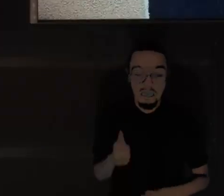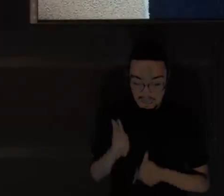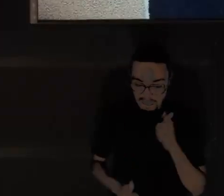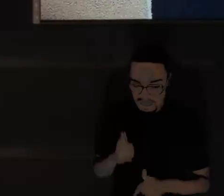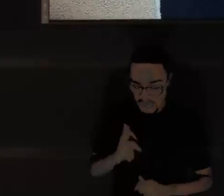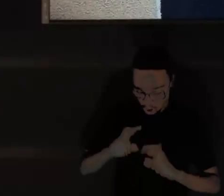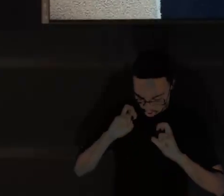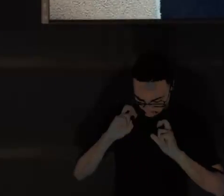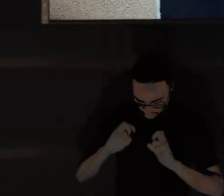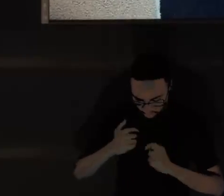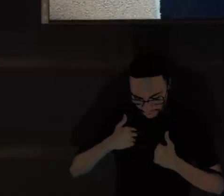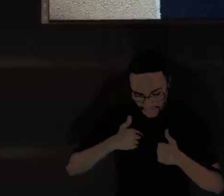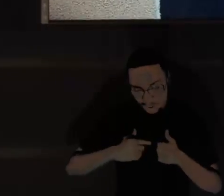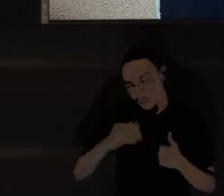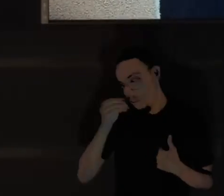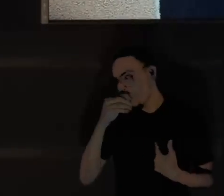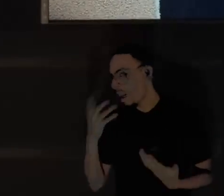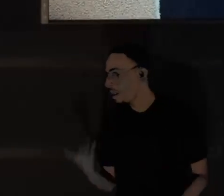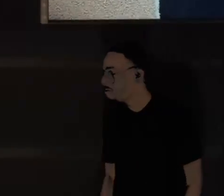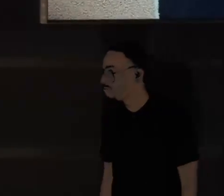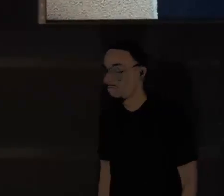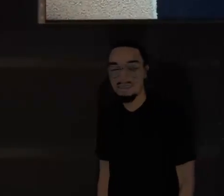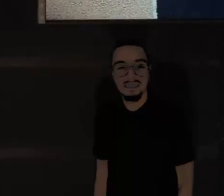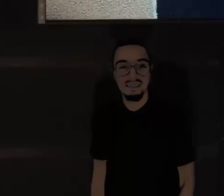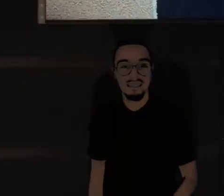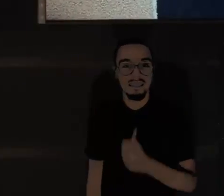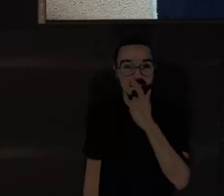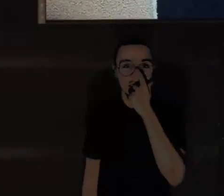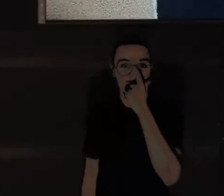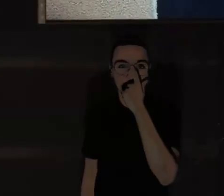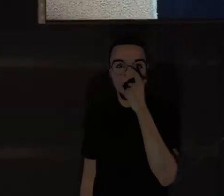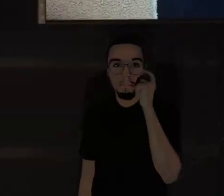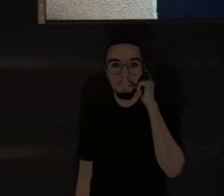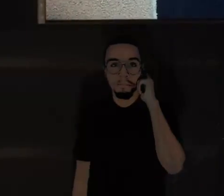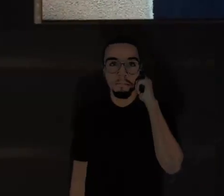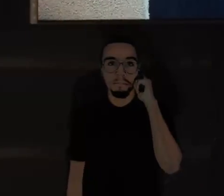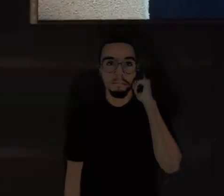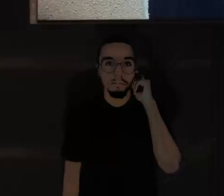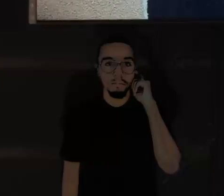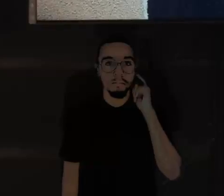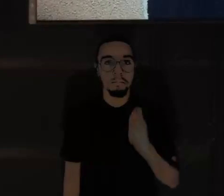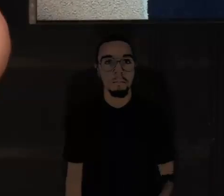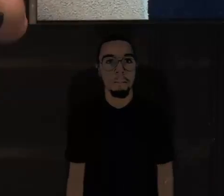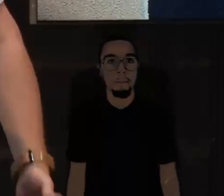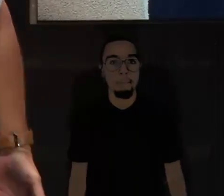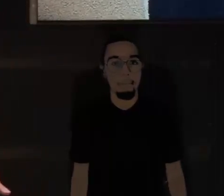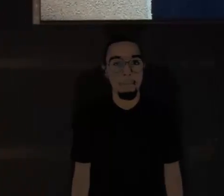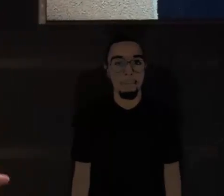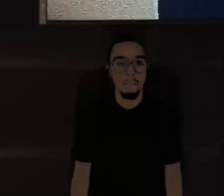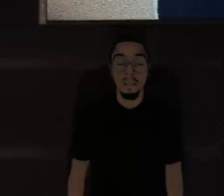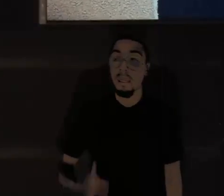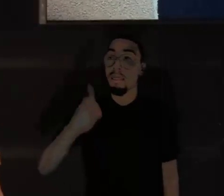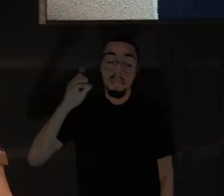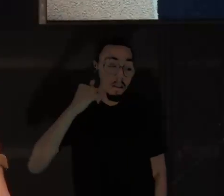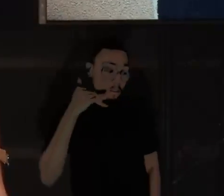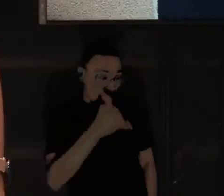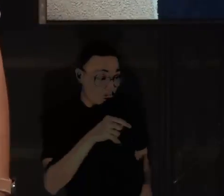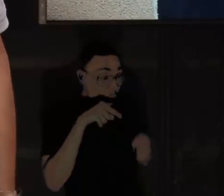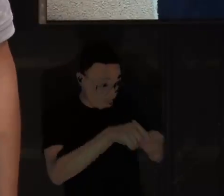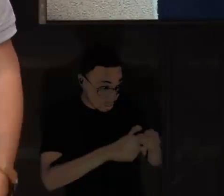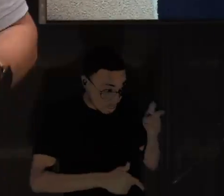Ele não se via ao ponto de que Deus está dizendo: vá que eu estou com você. E a única coisa que ele dizia é: